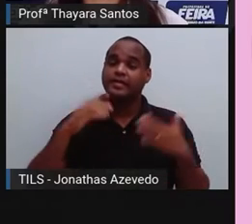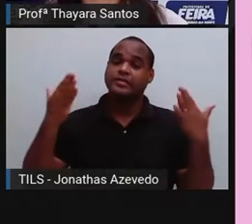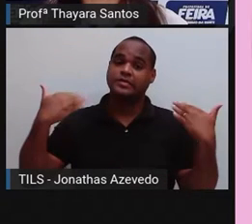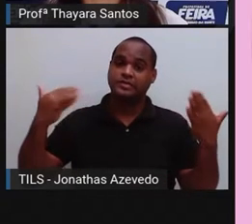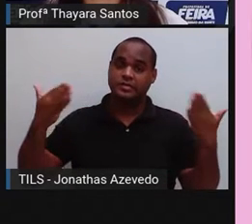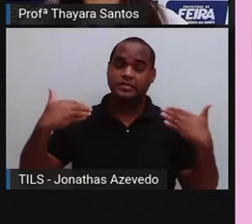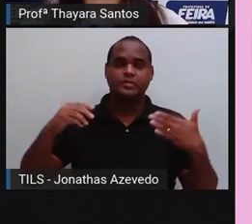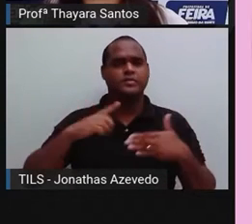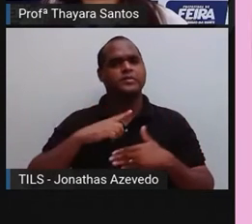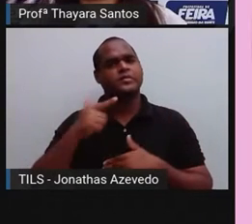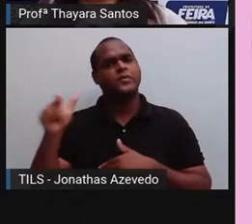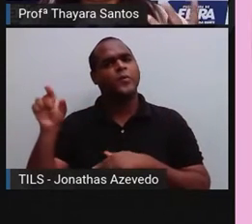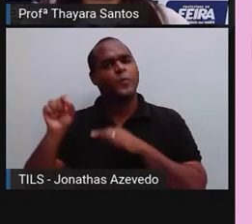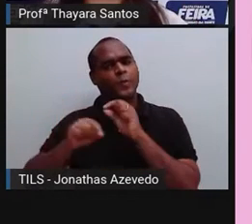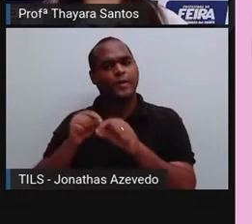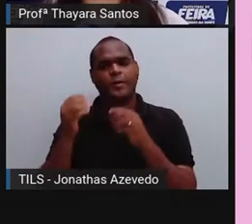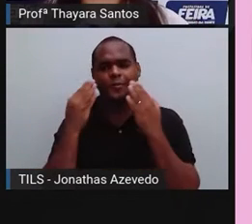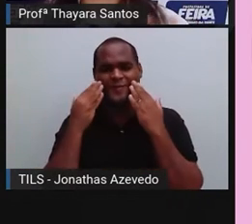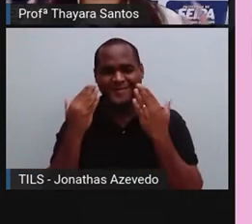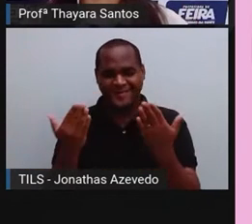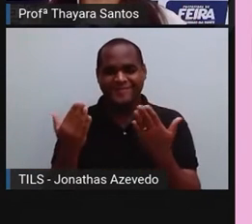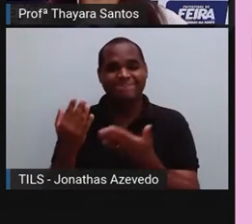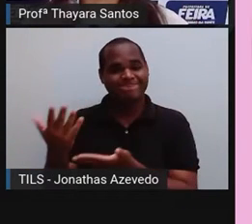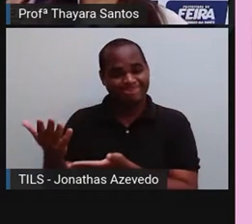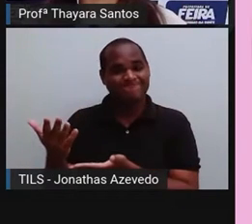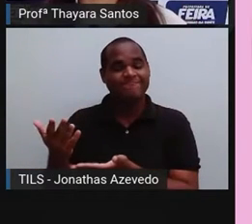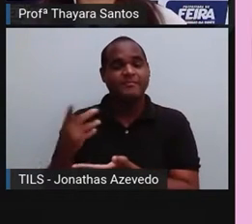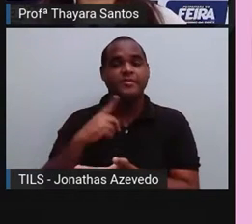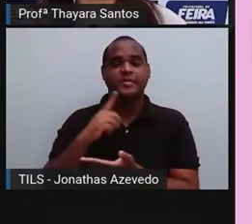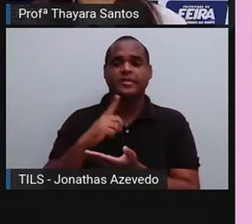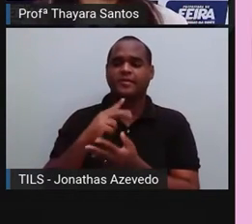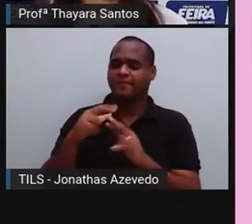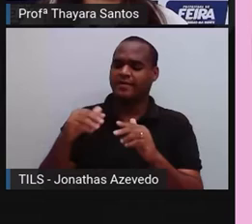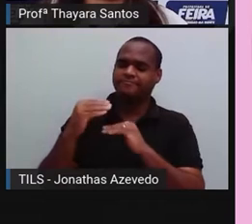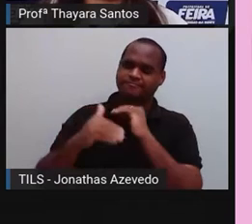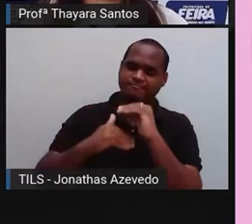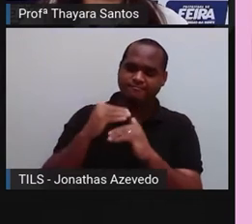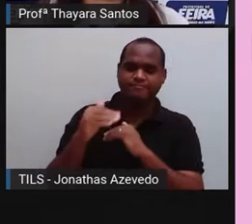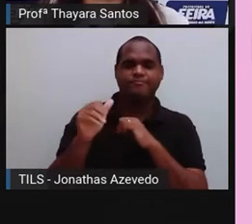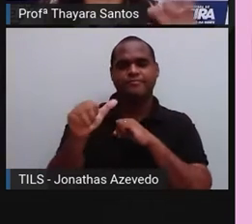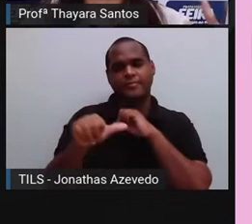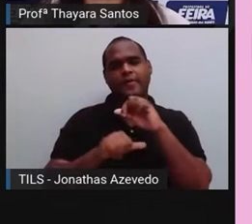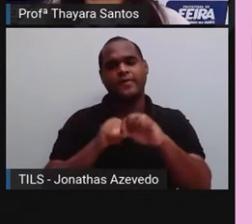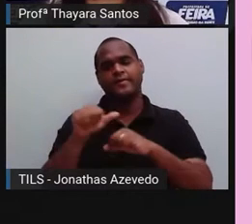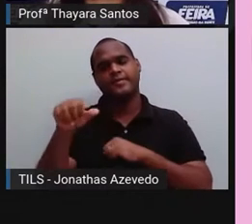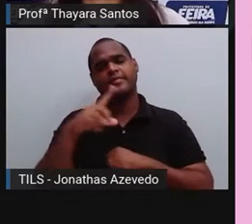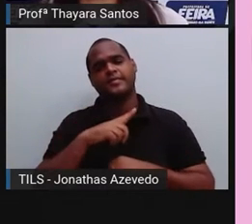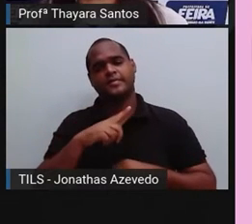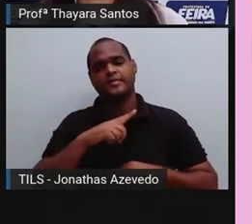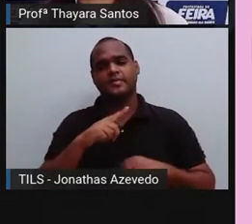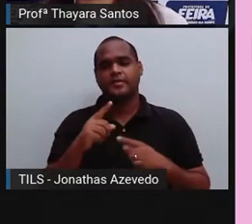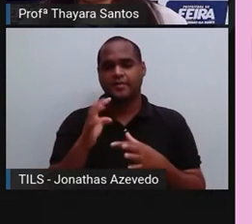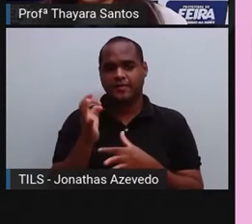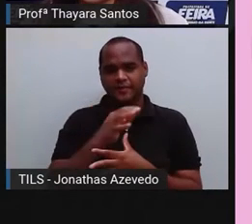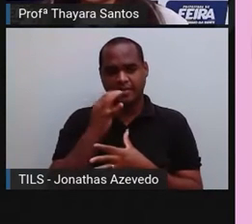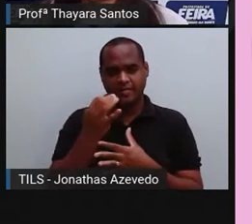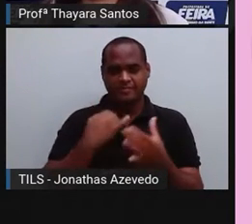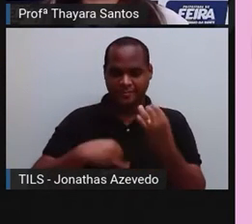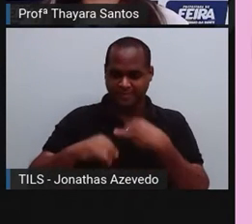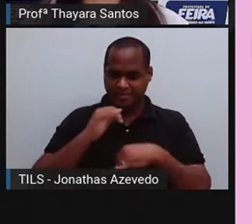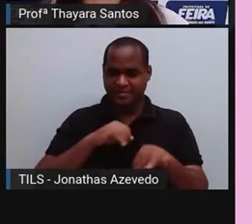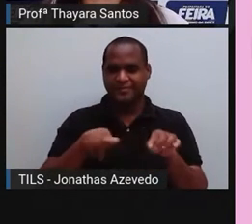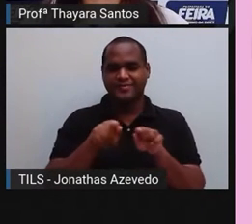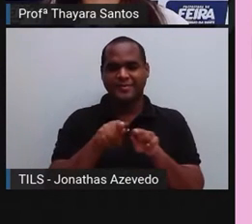daquela matéria. Então, são coisas aí que influenciam nesse processo das transformações, tanto físicas quanto